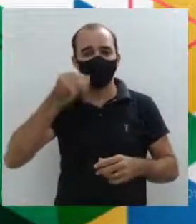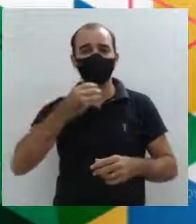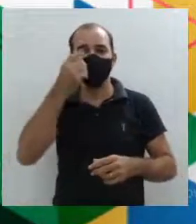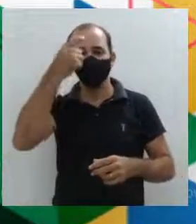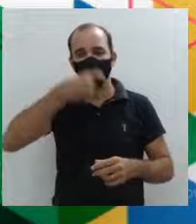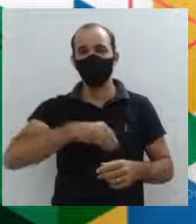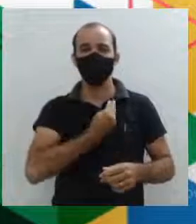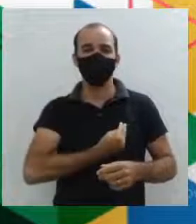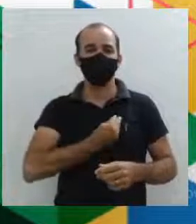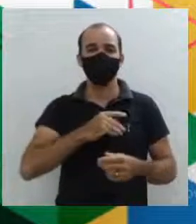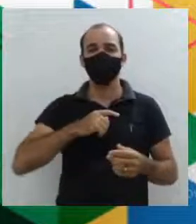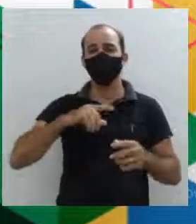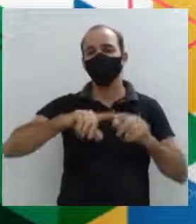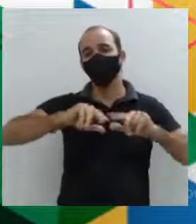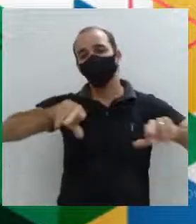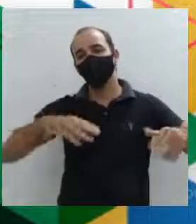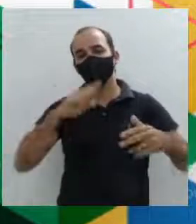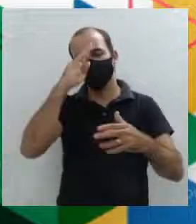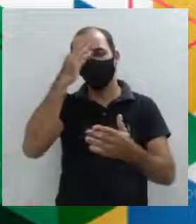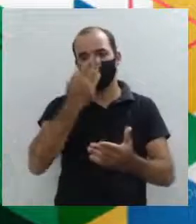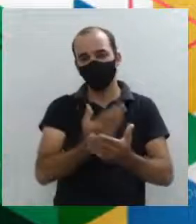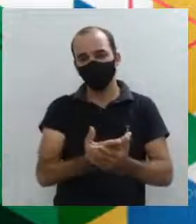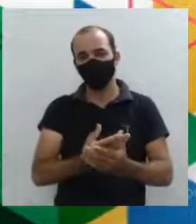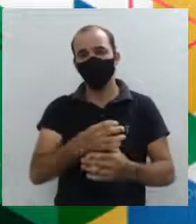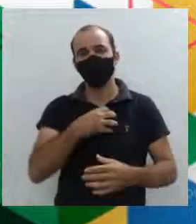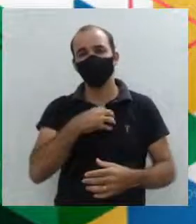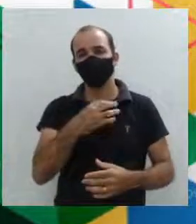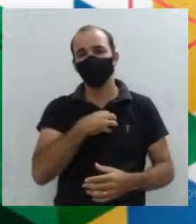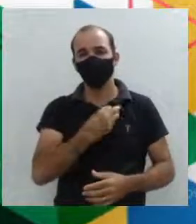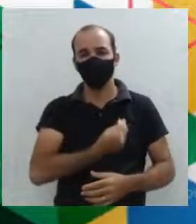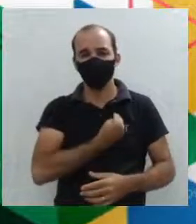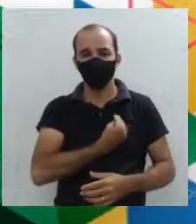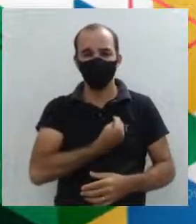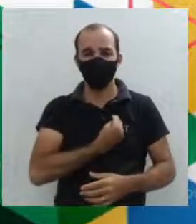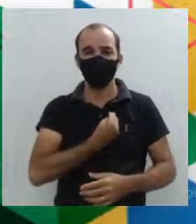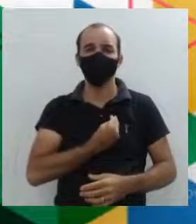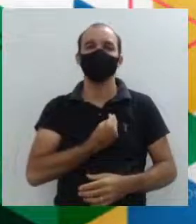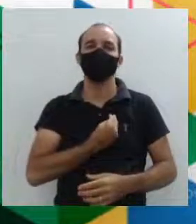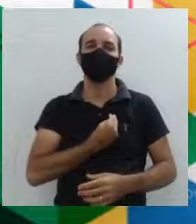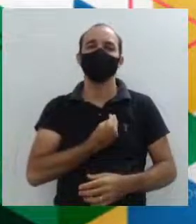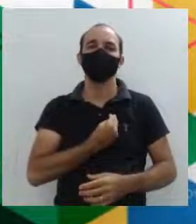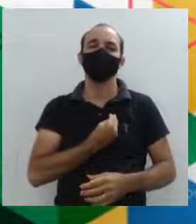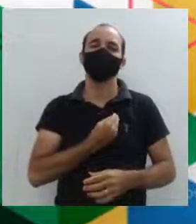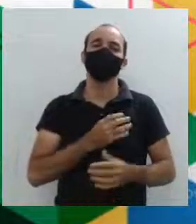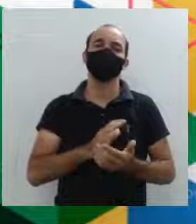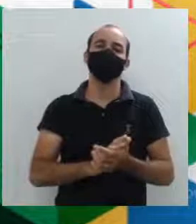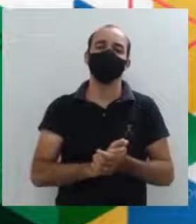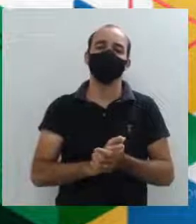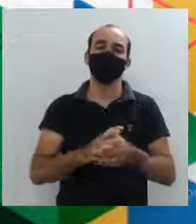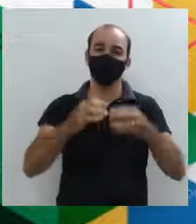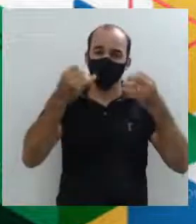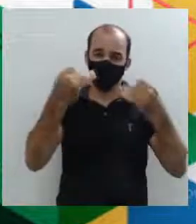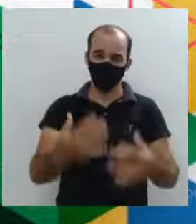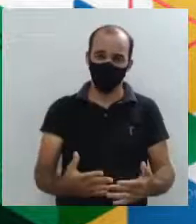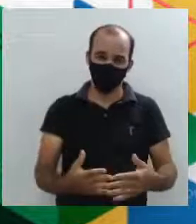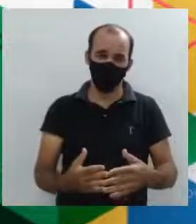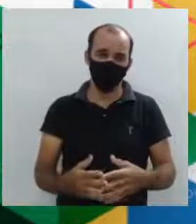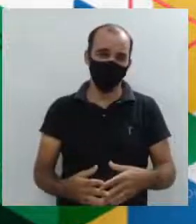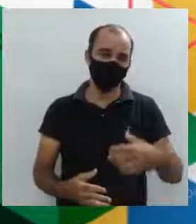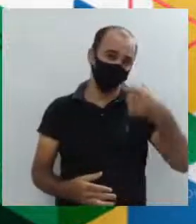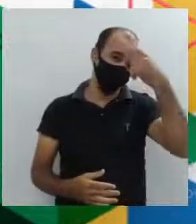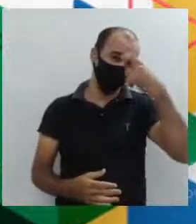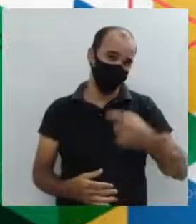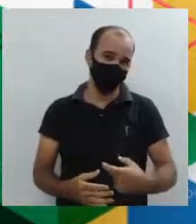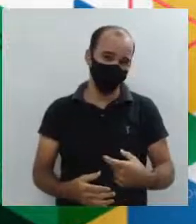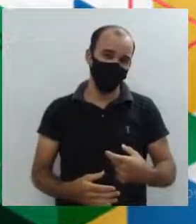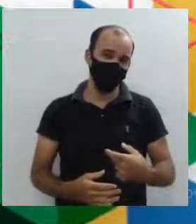de viver. Em outras palavras, para que a gente entenda isso muito bem, aquilo que eu sou,